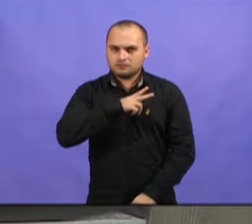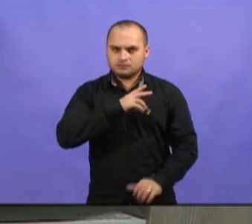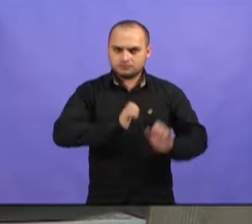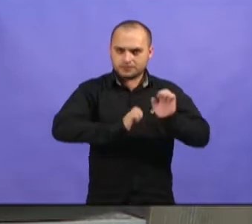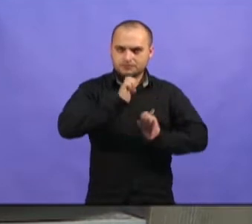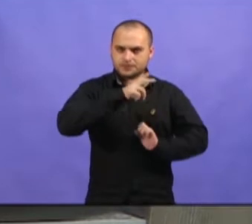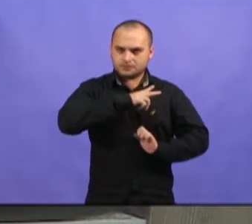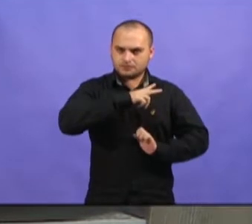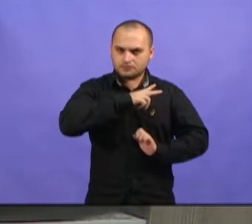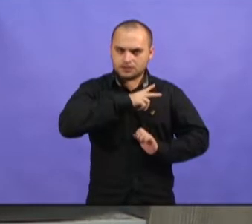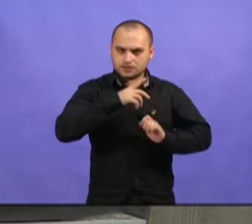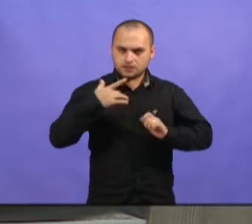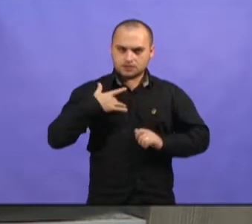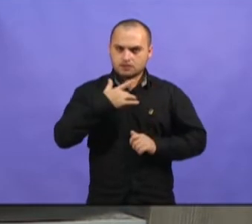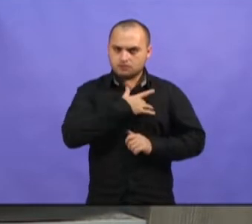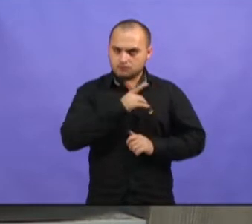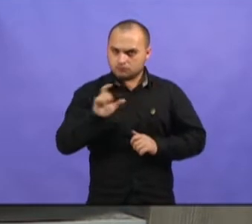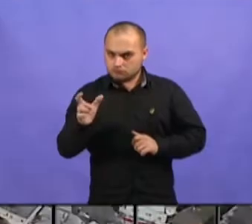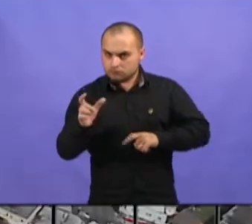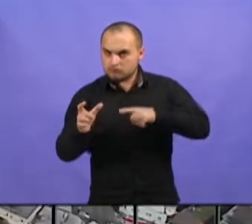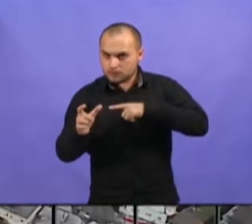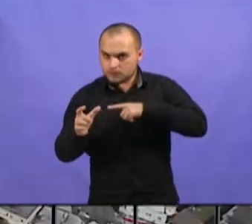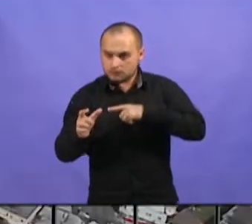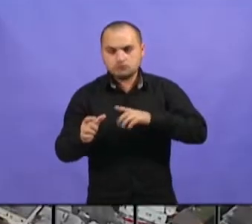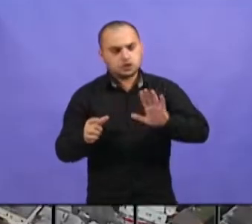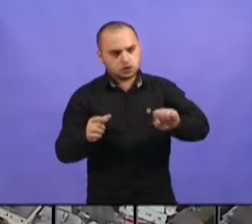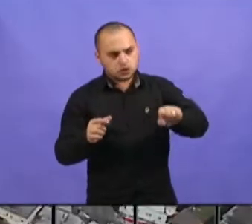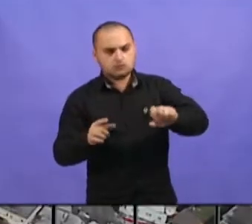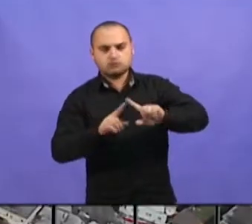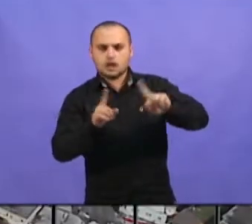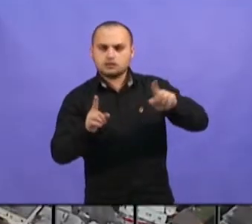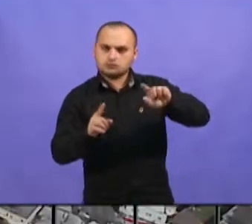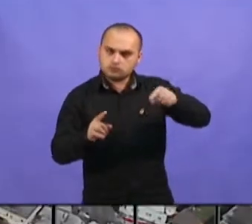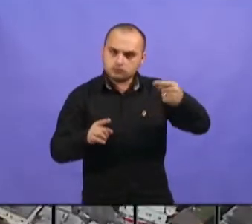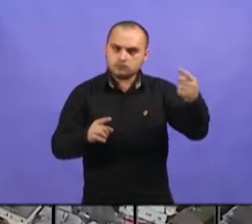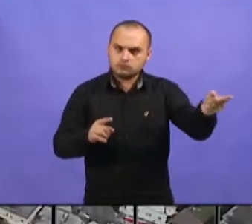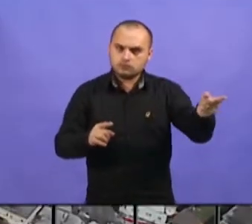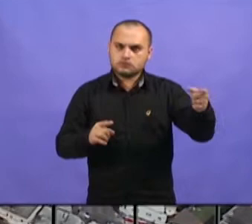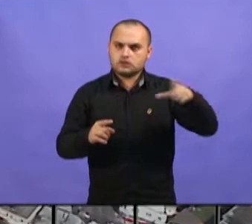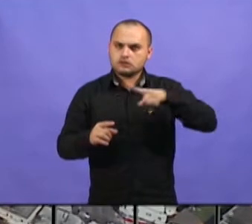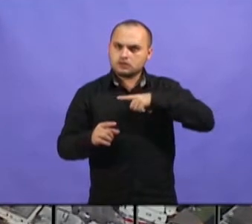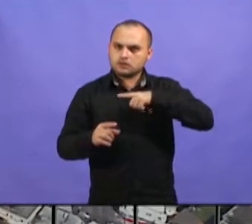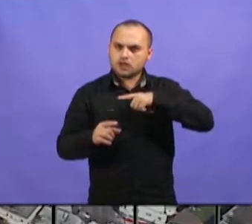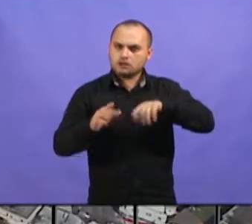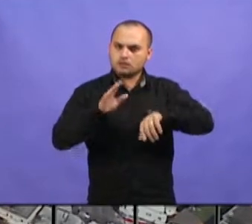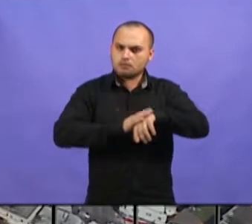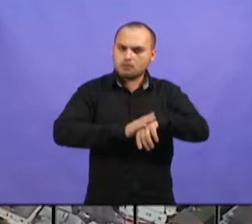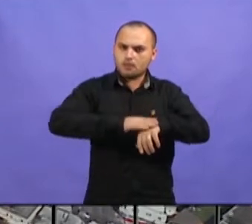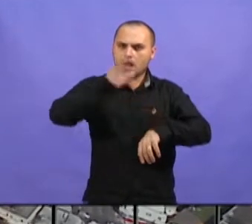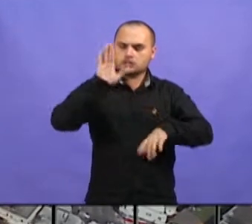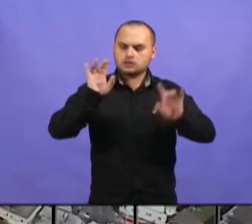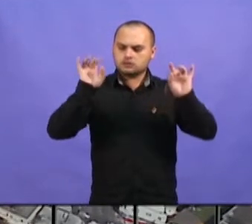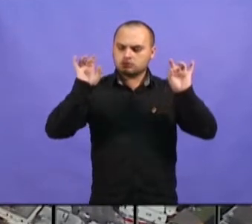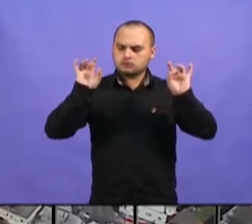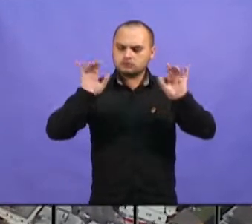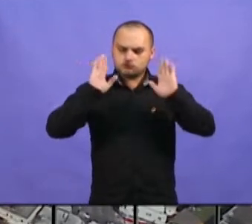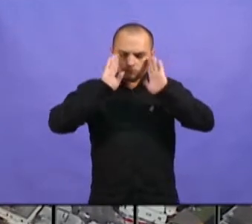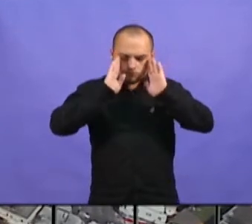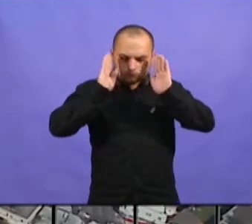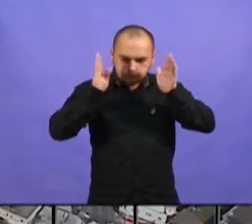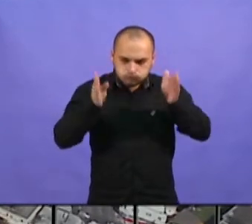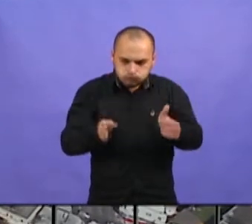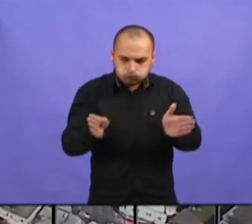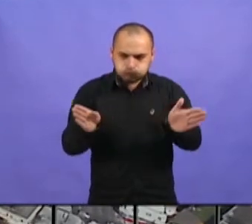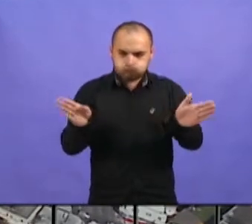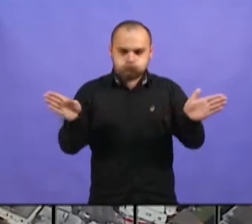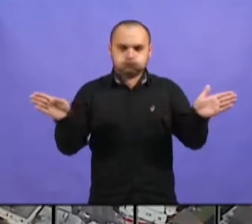campanhas para isso. Também. Né? Em geral, os convênios têm mais especialidade nessa atenção, né? A